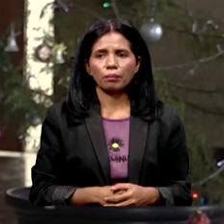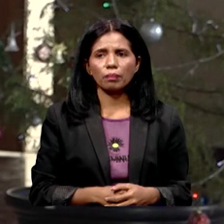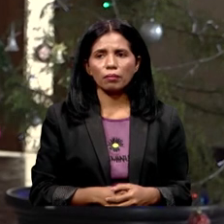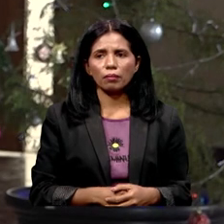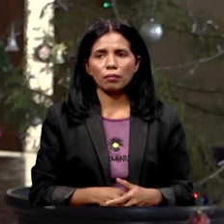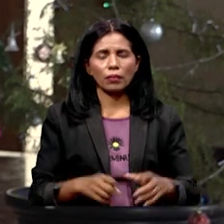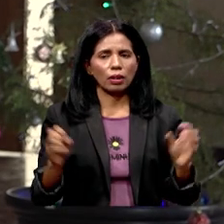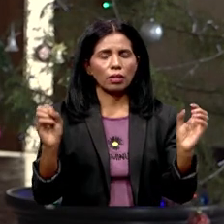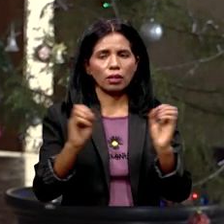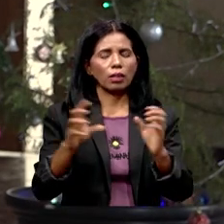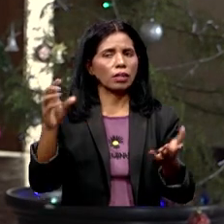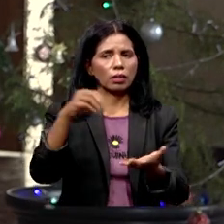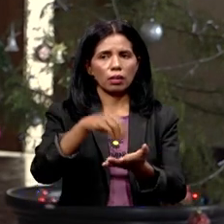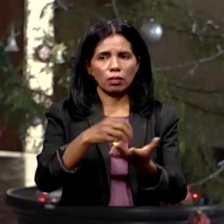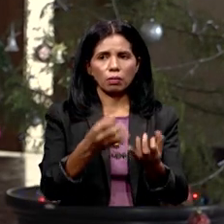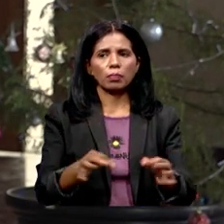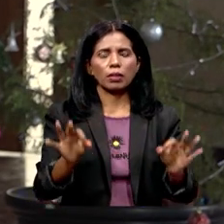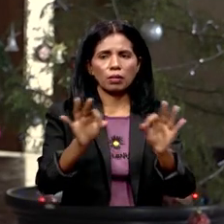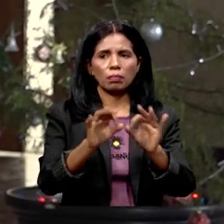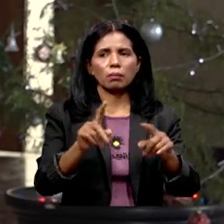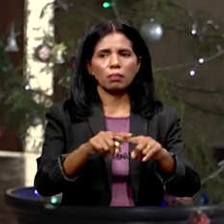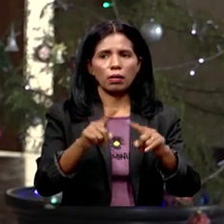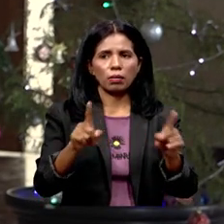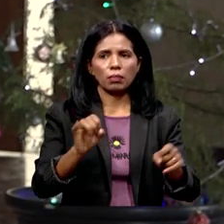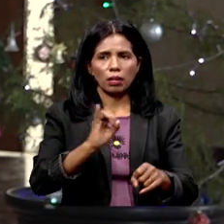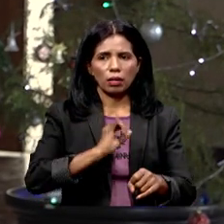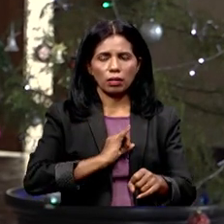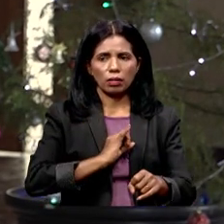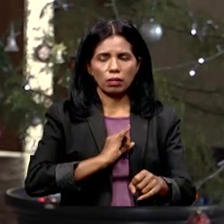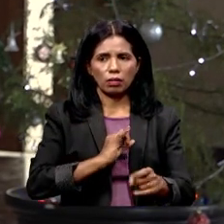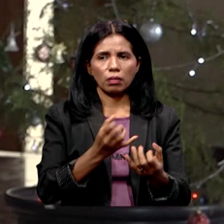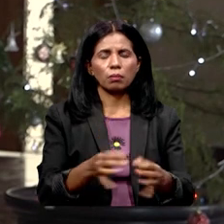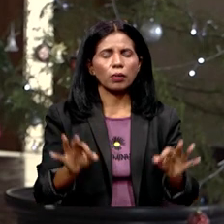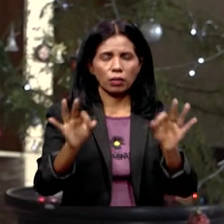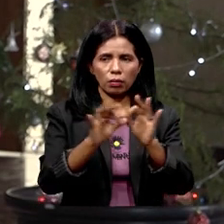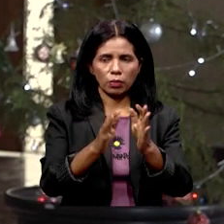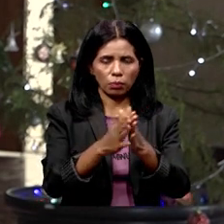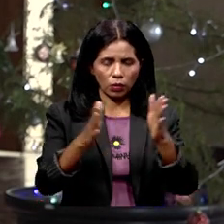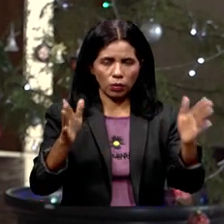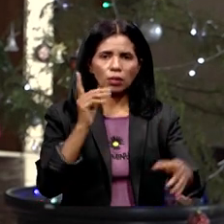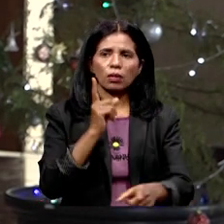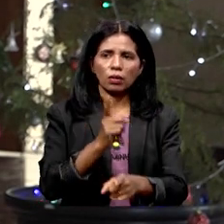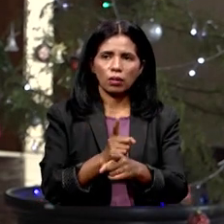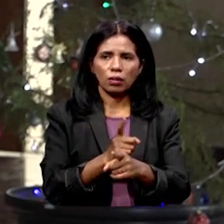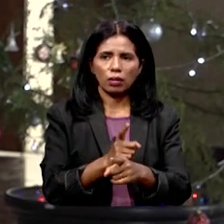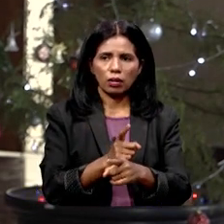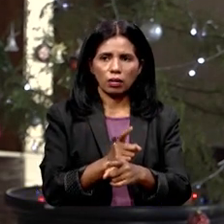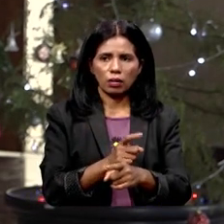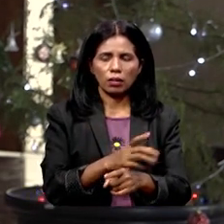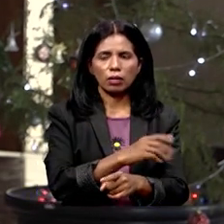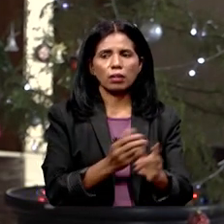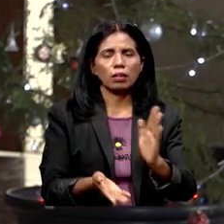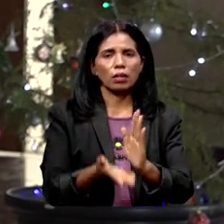lá dun, mas bem, mai hau ida ne premium be bot tebes no kategoria as